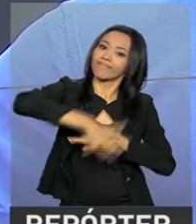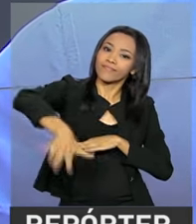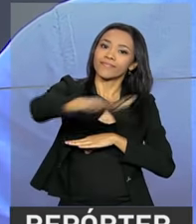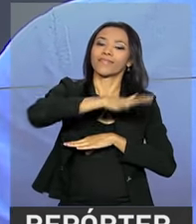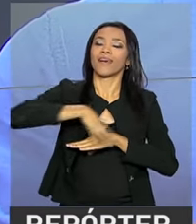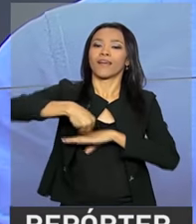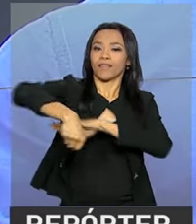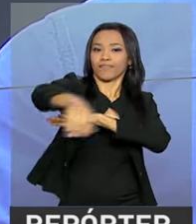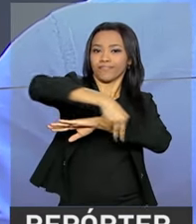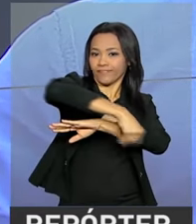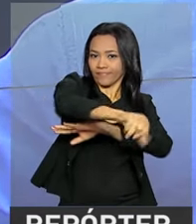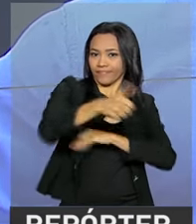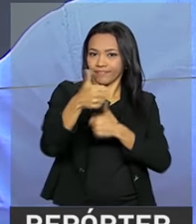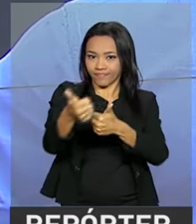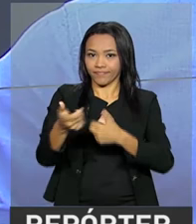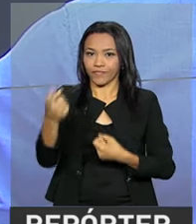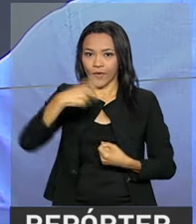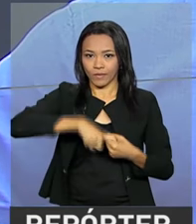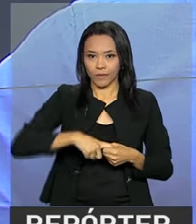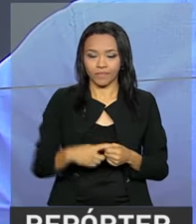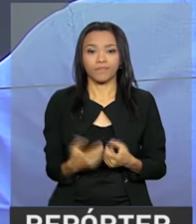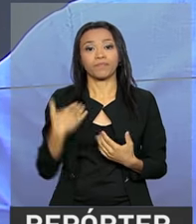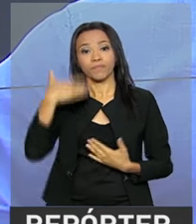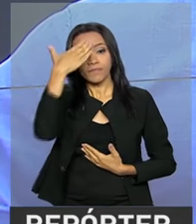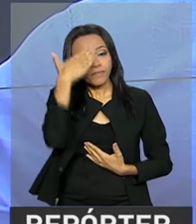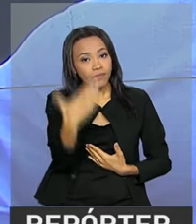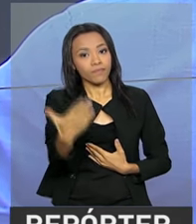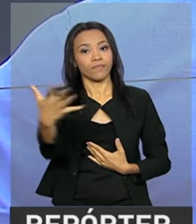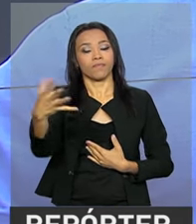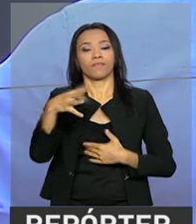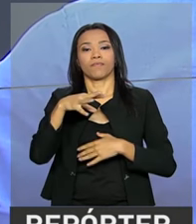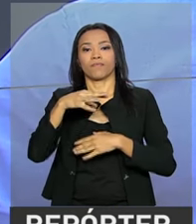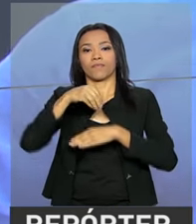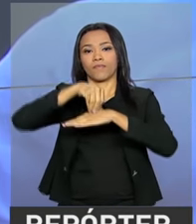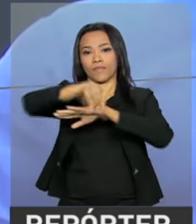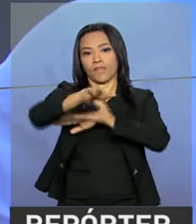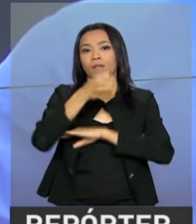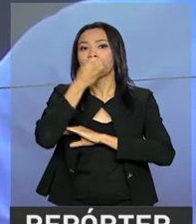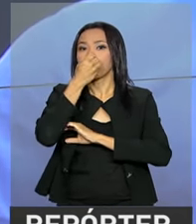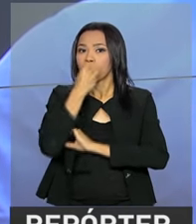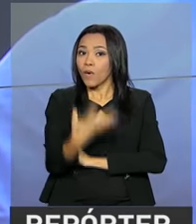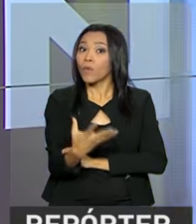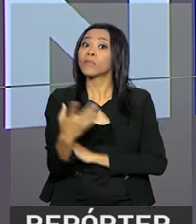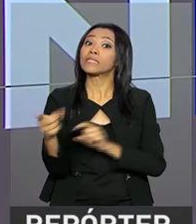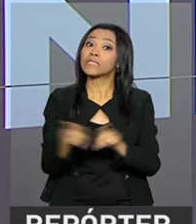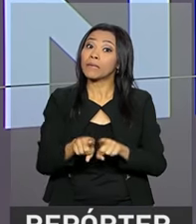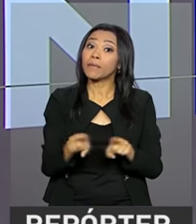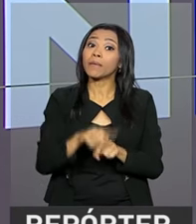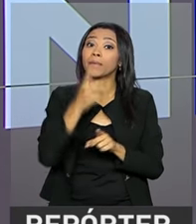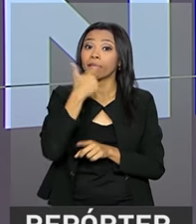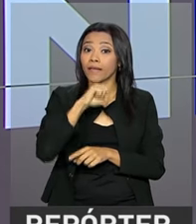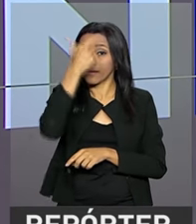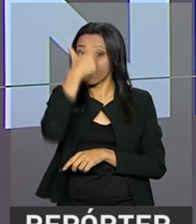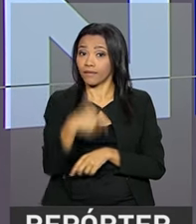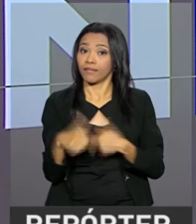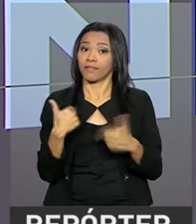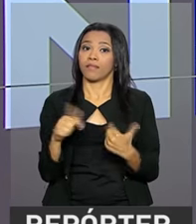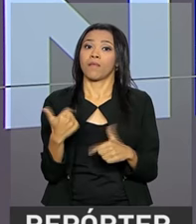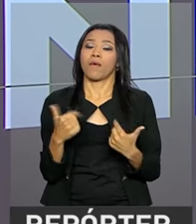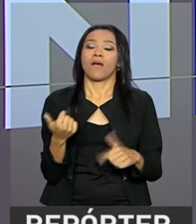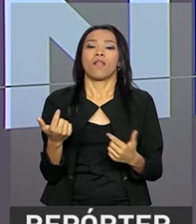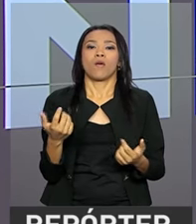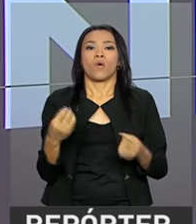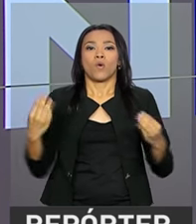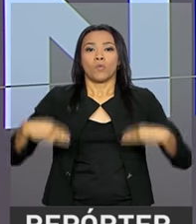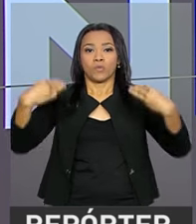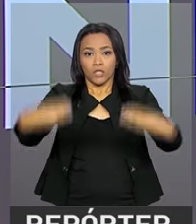volta com você aí no estúdio. Tá ok, Leonardo, obrigado pelas suas informações. Boas notícias também para o trabalhador. O Ministério do